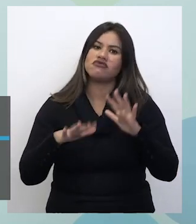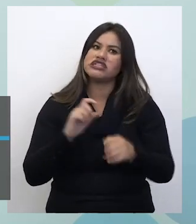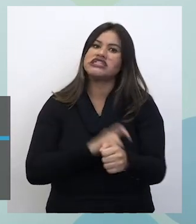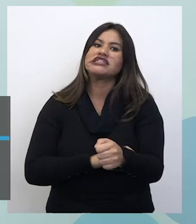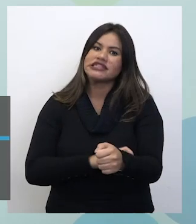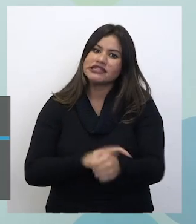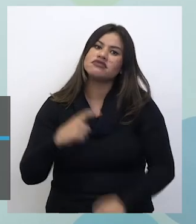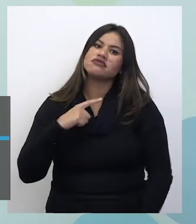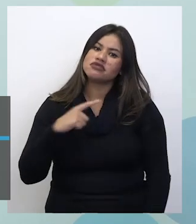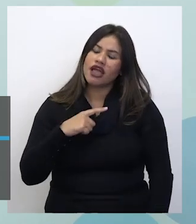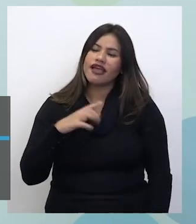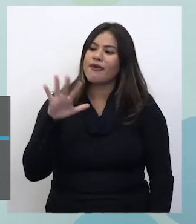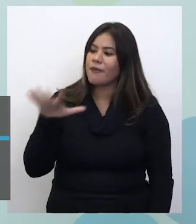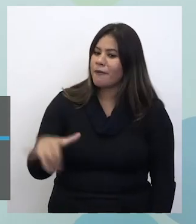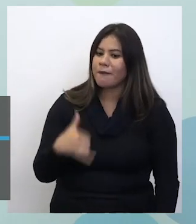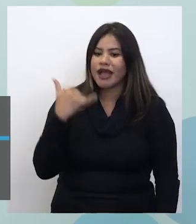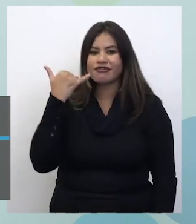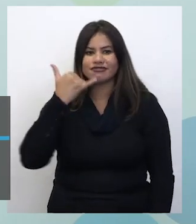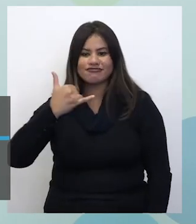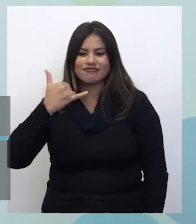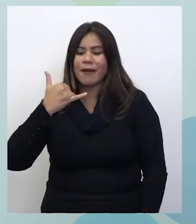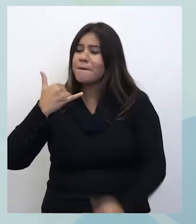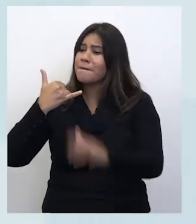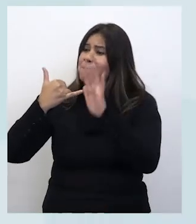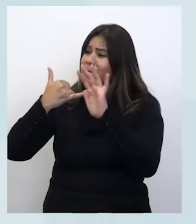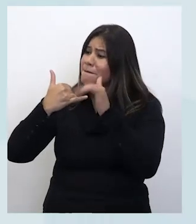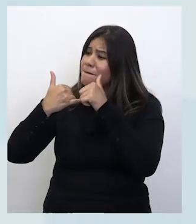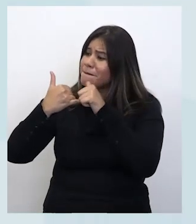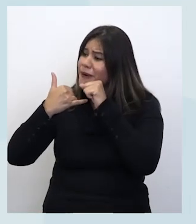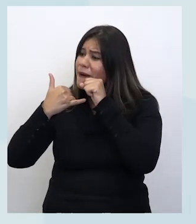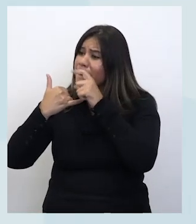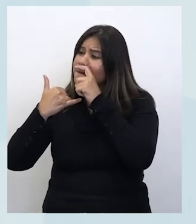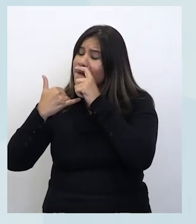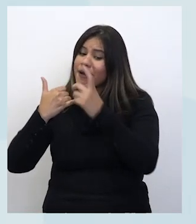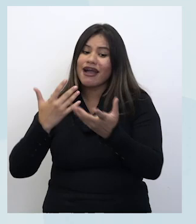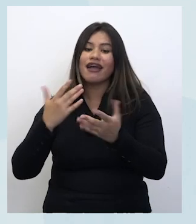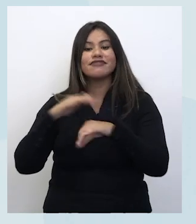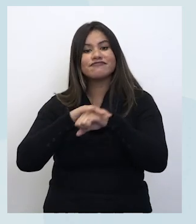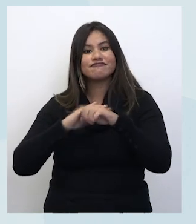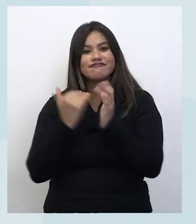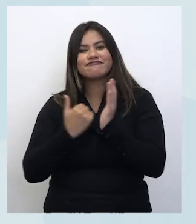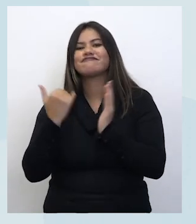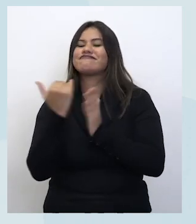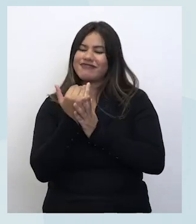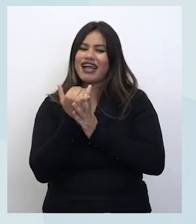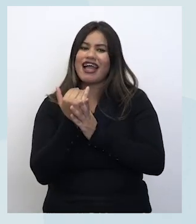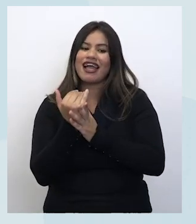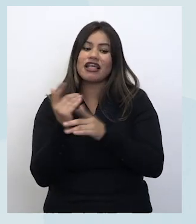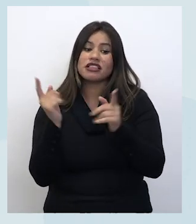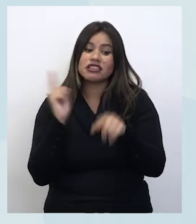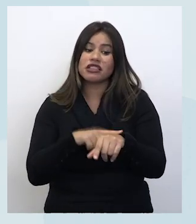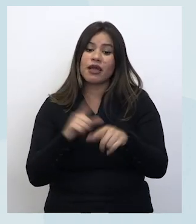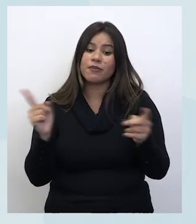com raiva, pego o telefone, ligo para os meus pais e converso com eles. E converso com mais frequência, inclusive. Então, esse